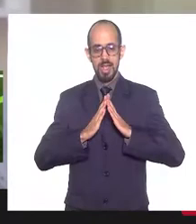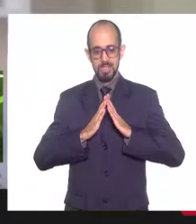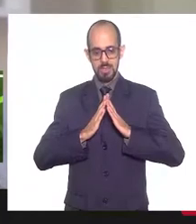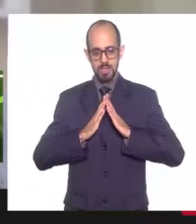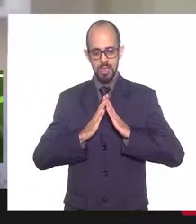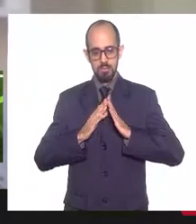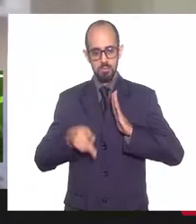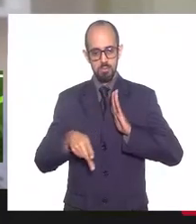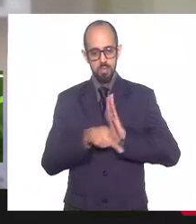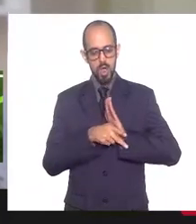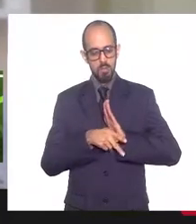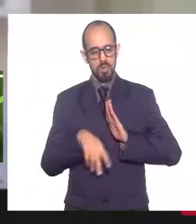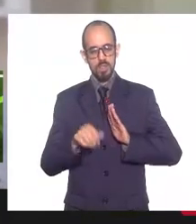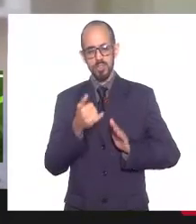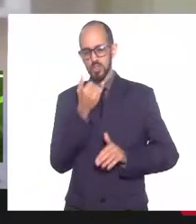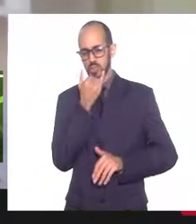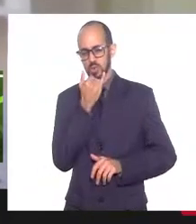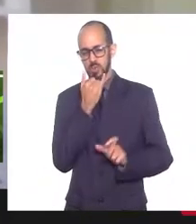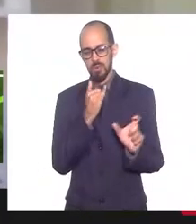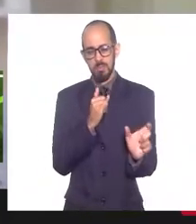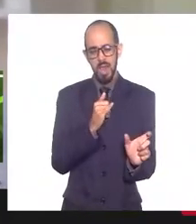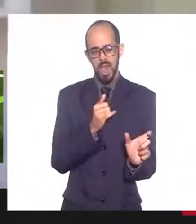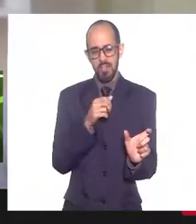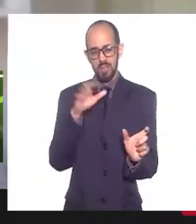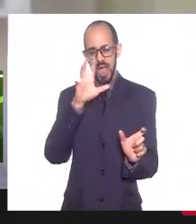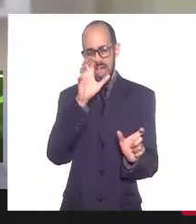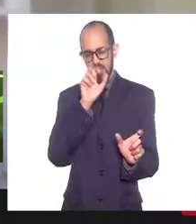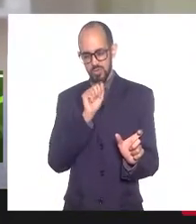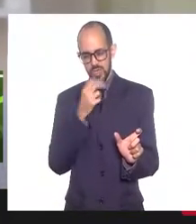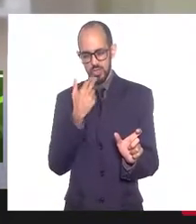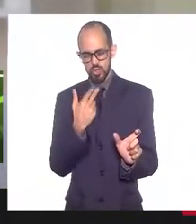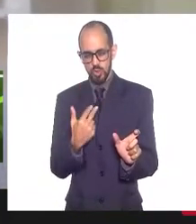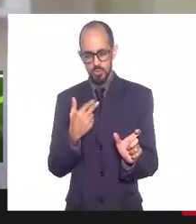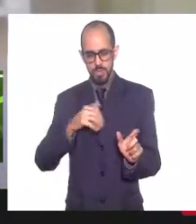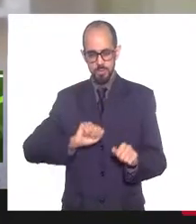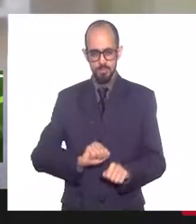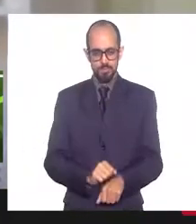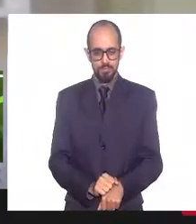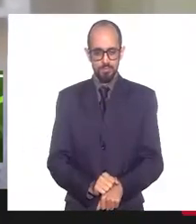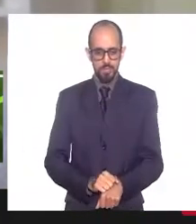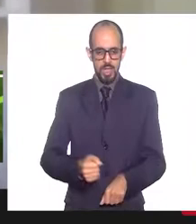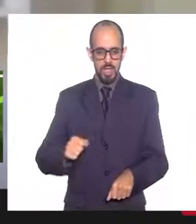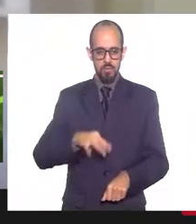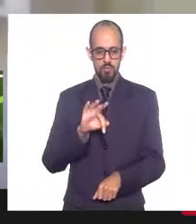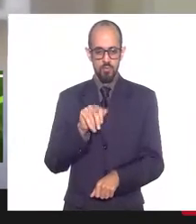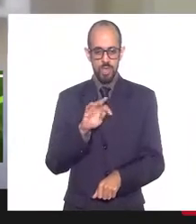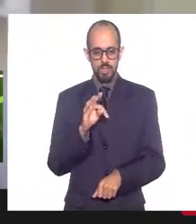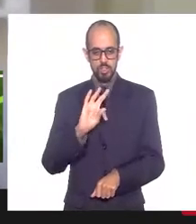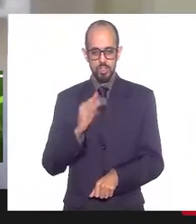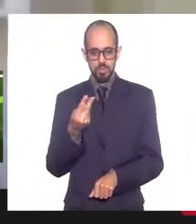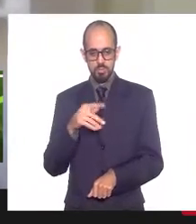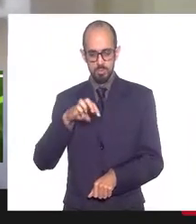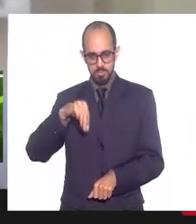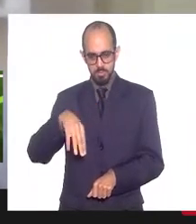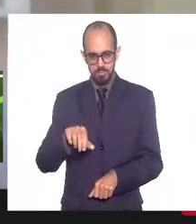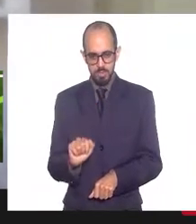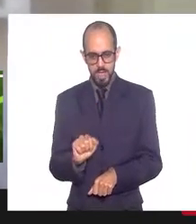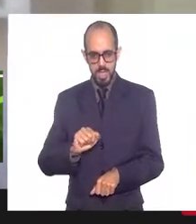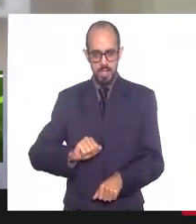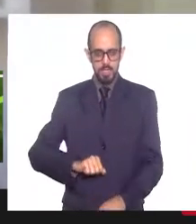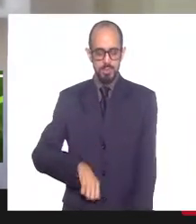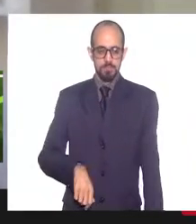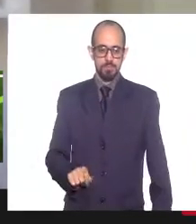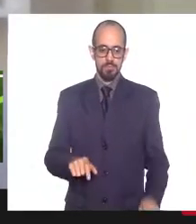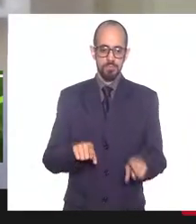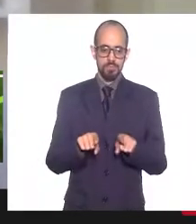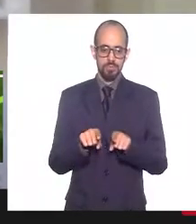tendo em minha Ialorixá referência Fátima de Oxóssi, Odene Ibô, que por sua vez descende